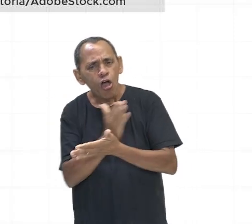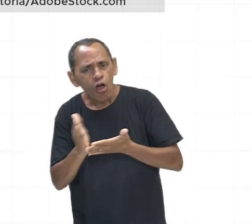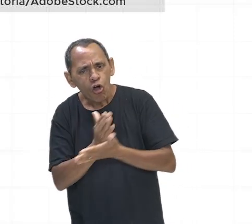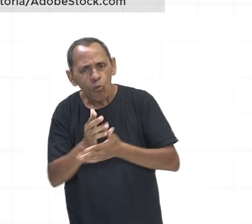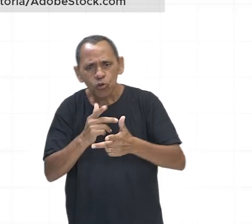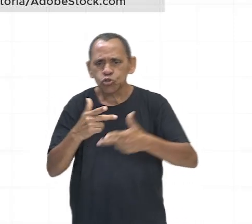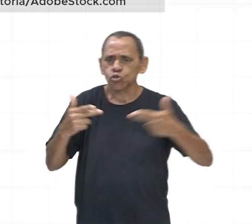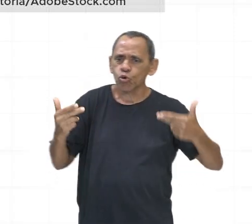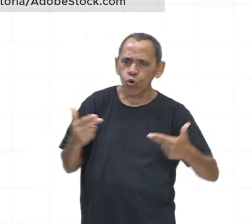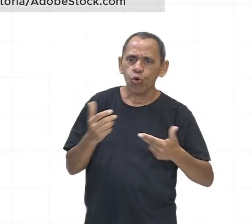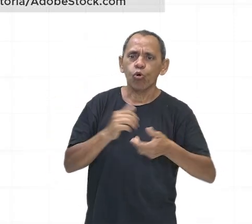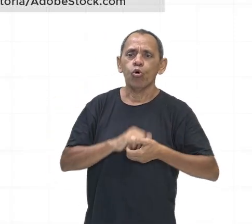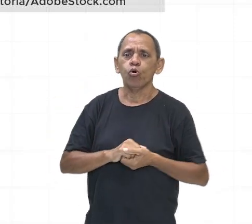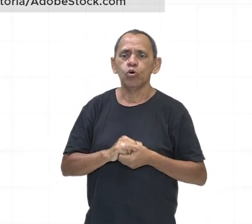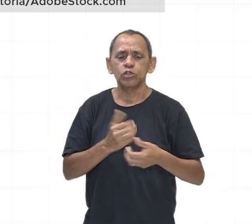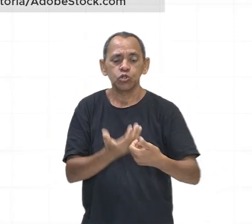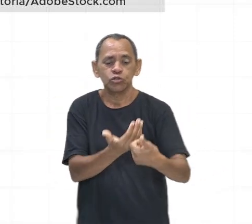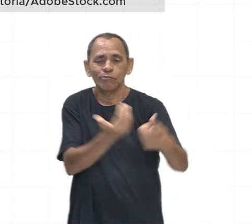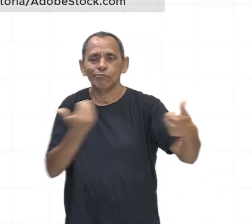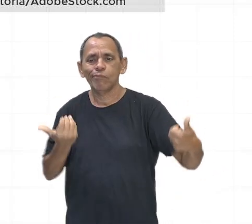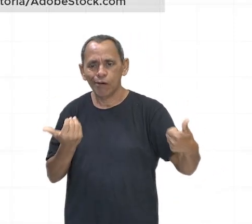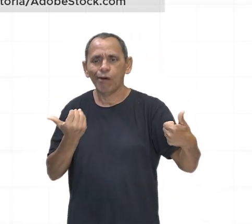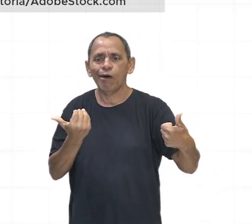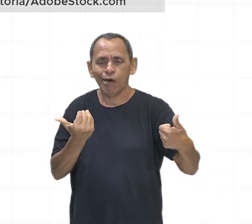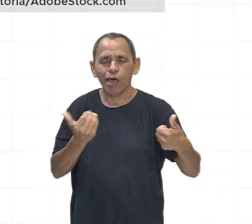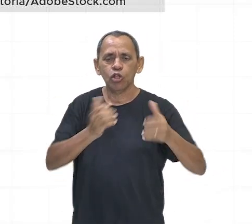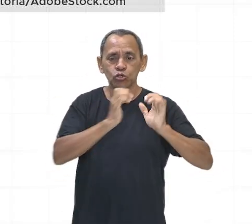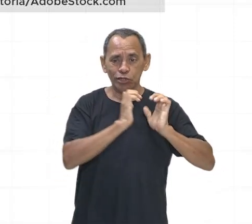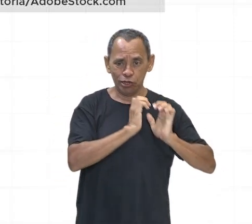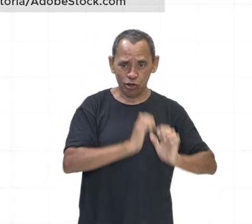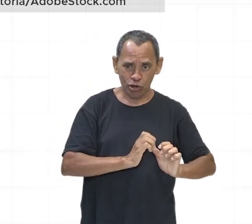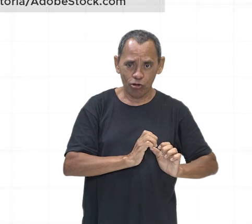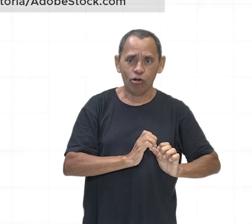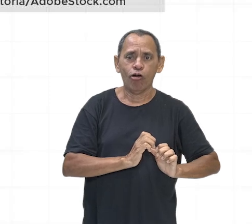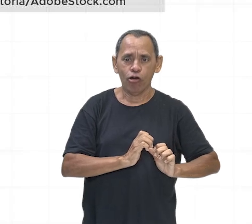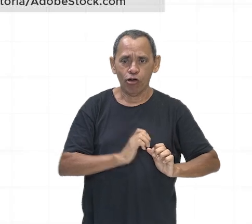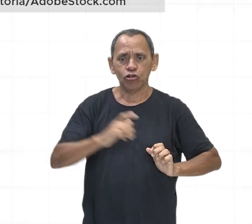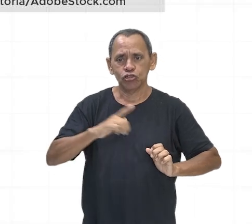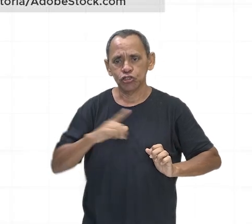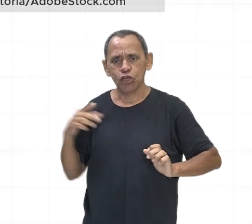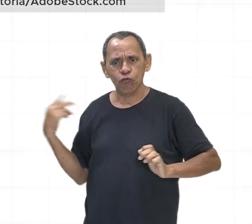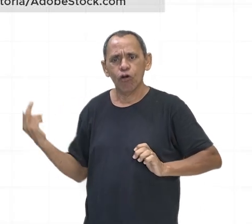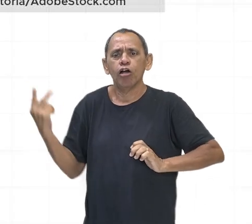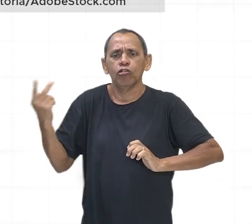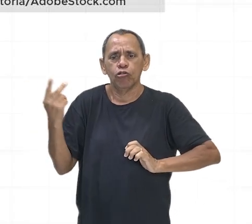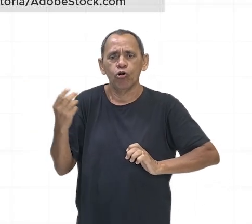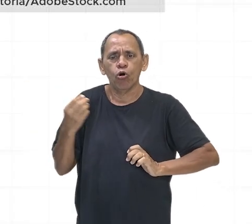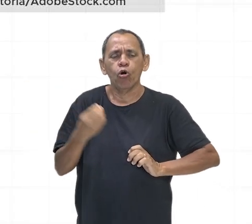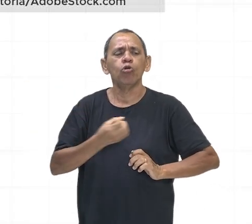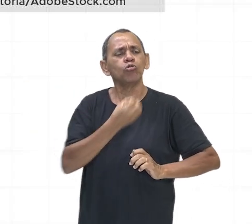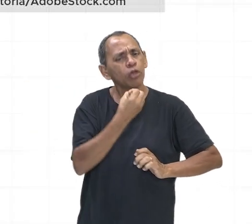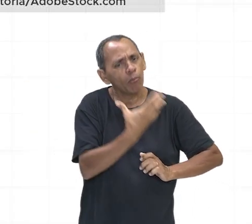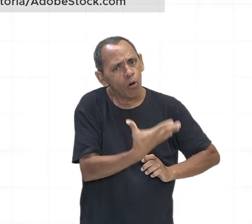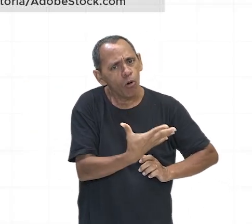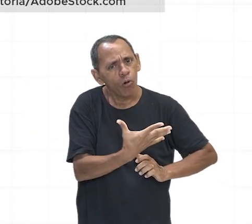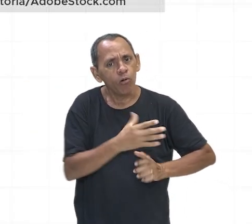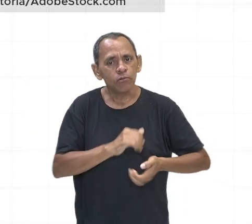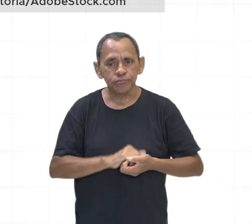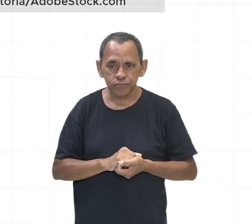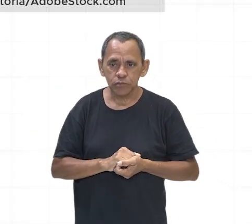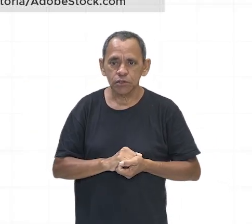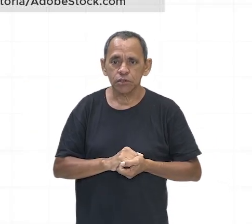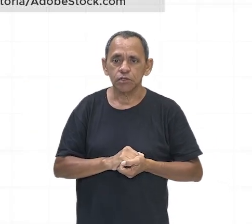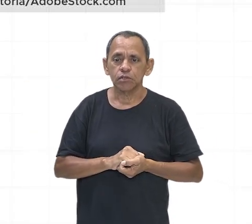daquilo que é ético, daquilo que é moral, daquilo que é bom, que não vão nos conduzindo ali para caminhos